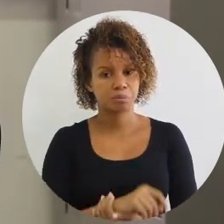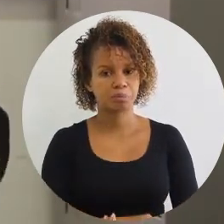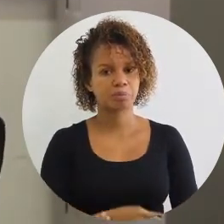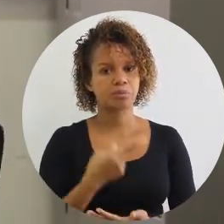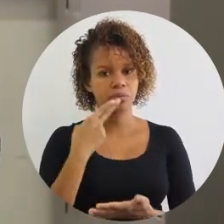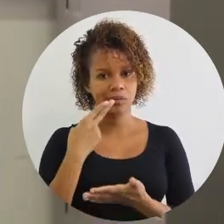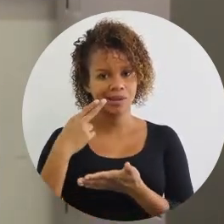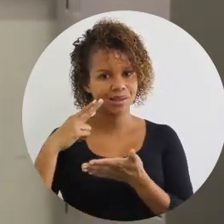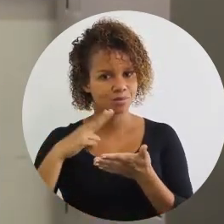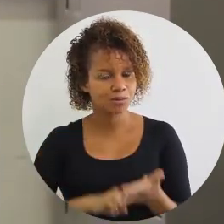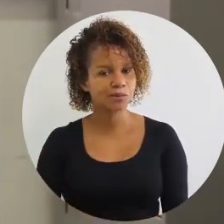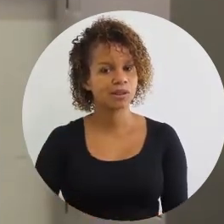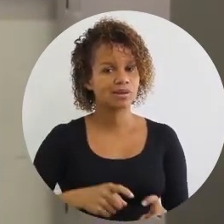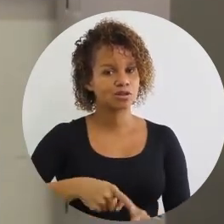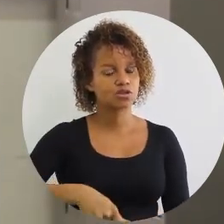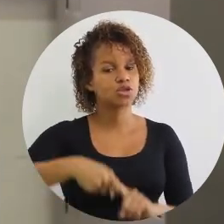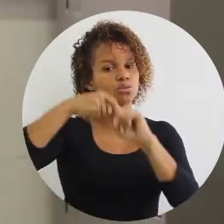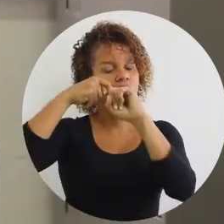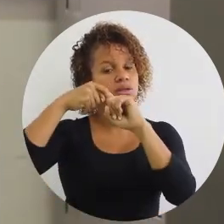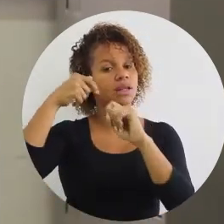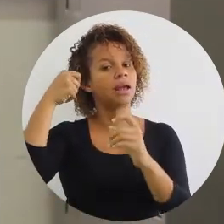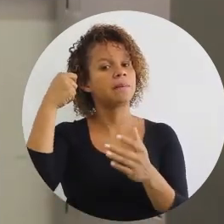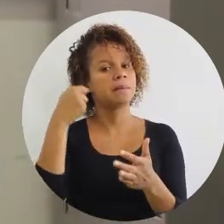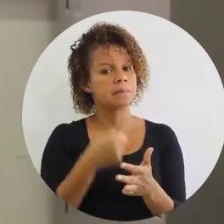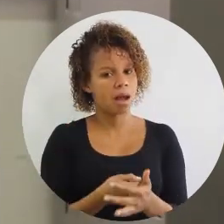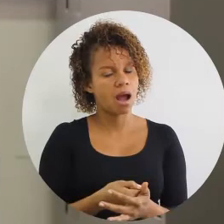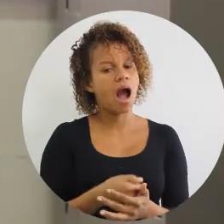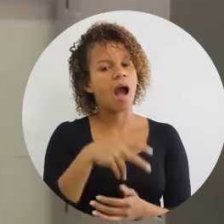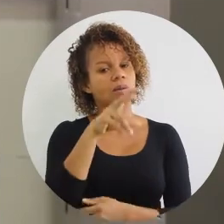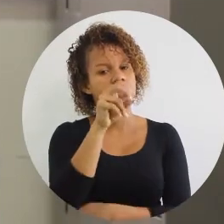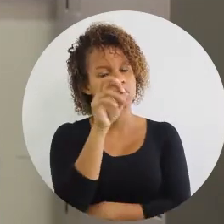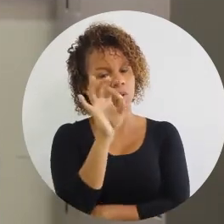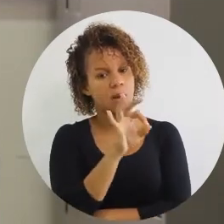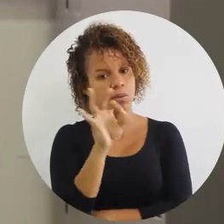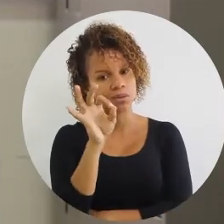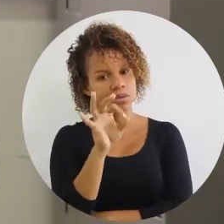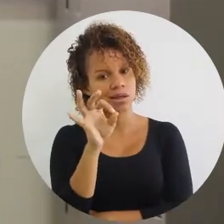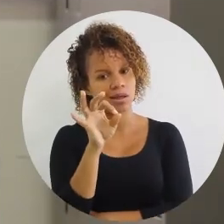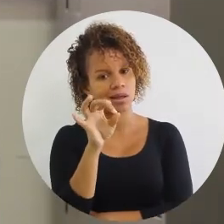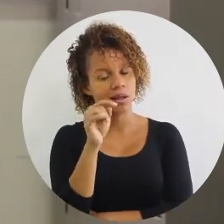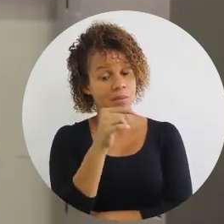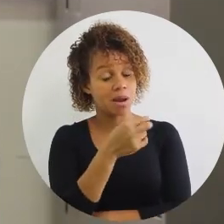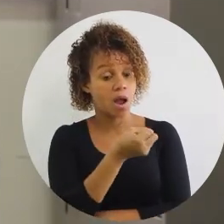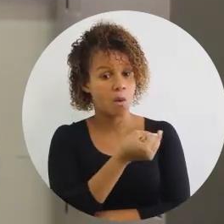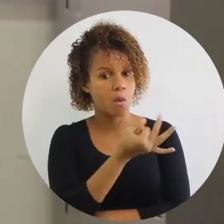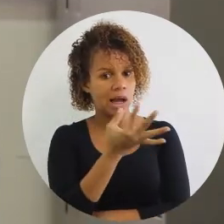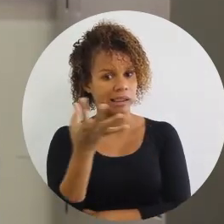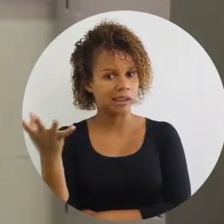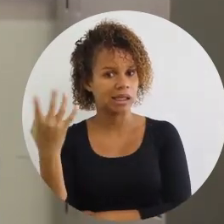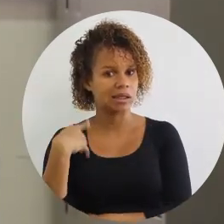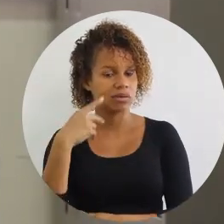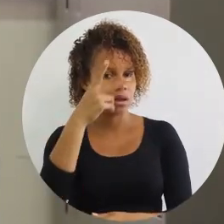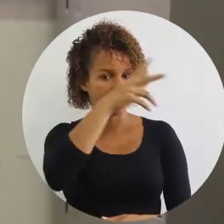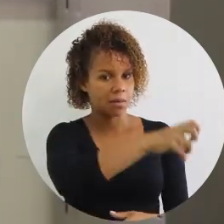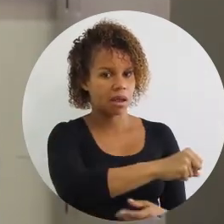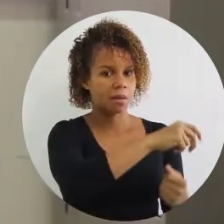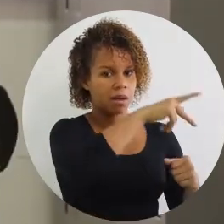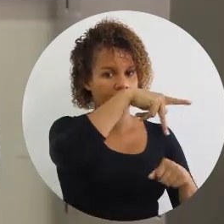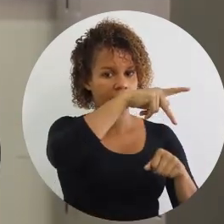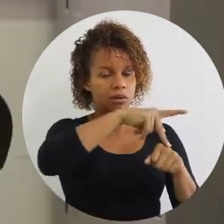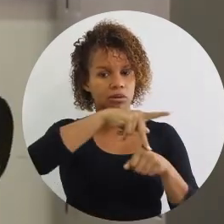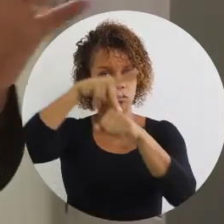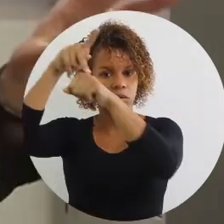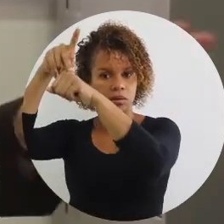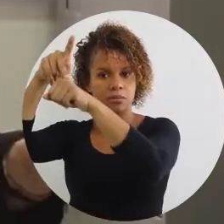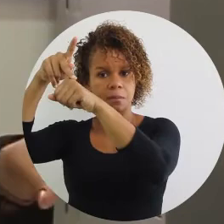que estava suspenso vai ser pago de 50% pela quantidade que você vai exportar, que você vai ficar